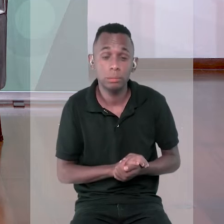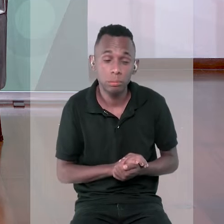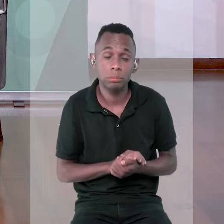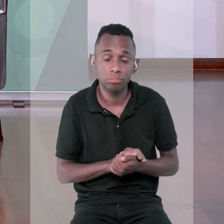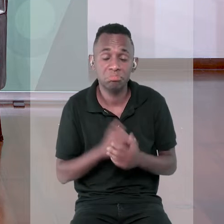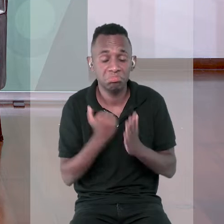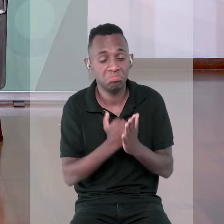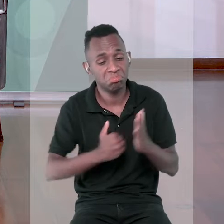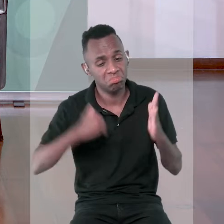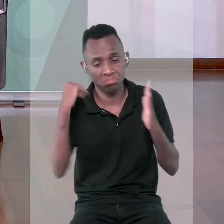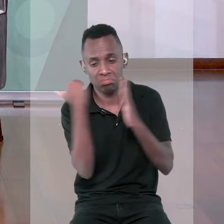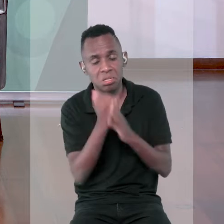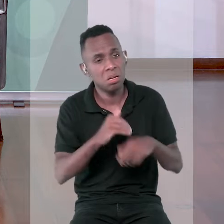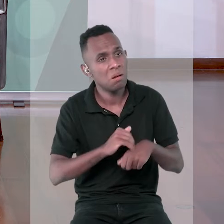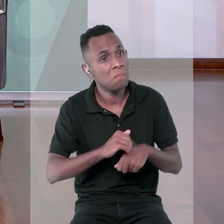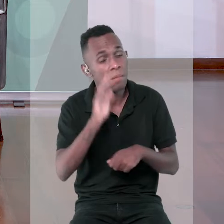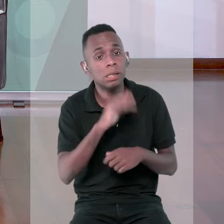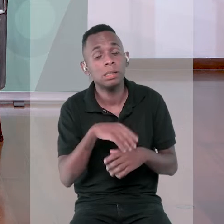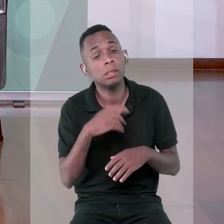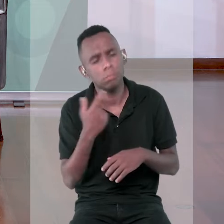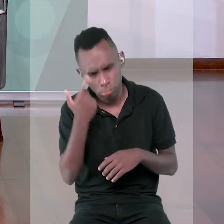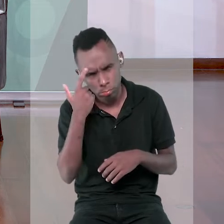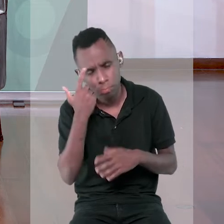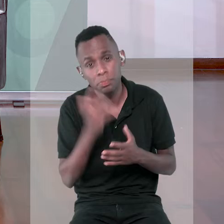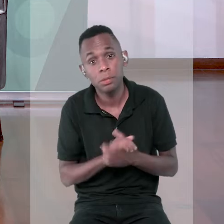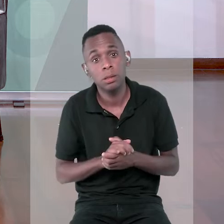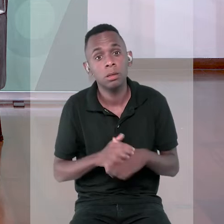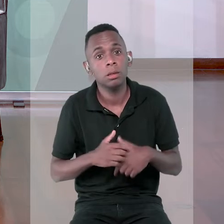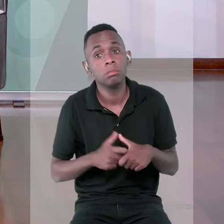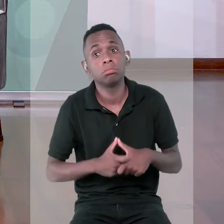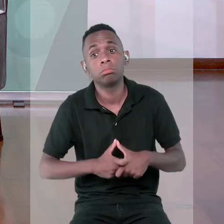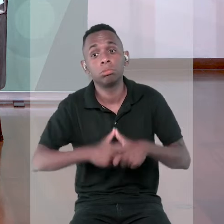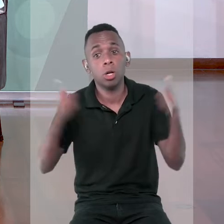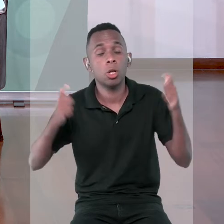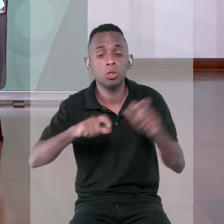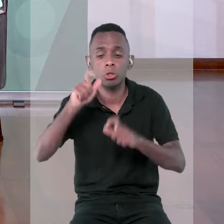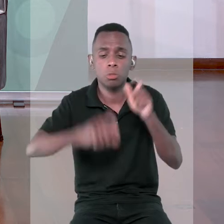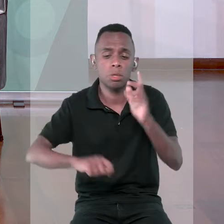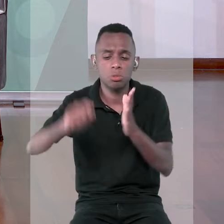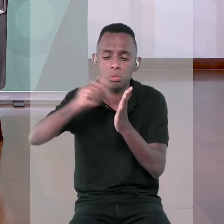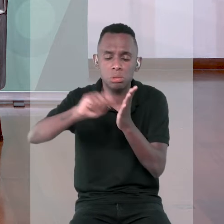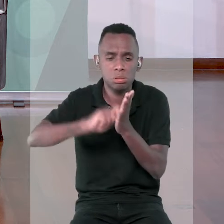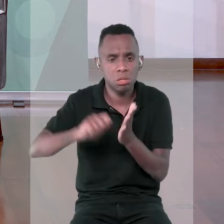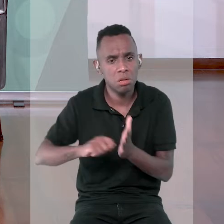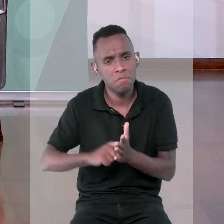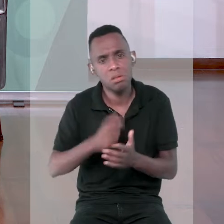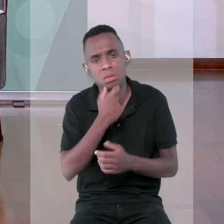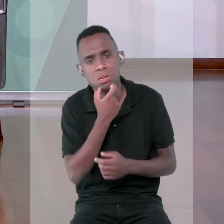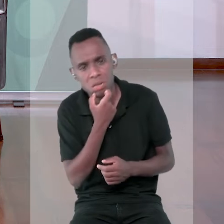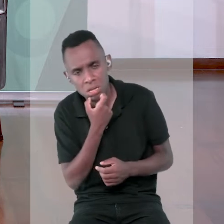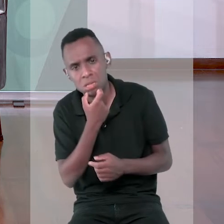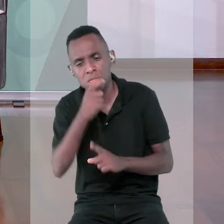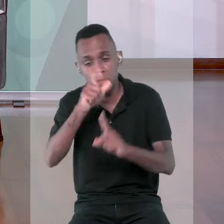história. É a que mais recebeu. Para vocês terem ideia, todos os grandes historiadores, tanto ingleses quanto franceses, escreveram